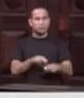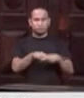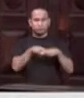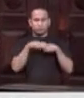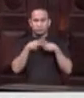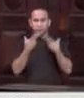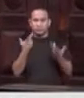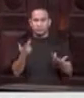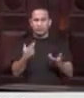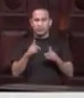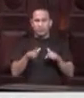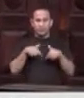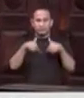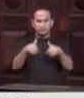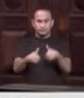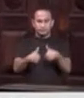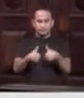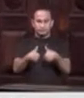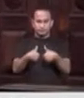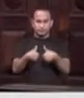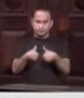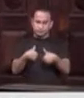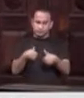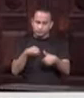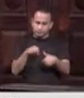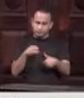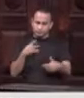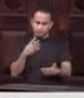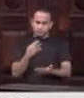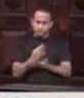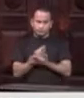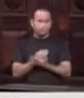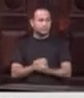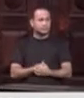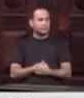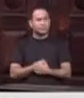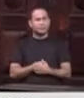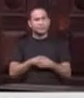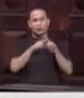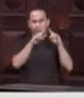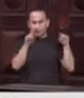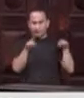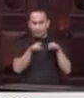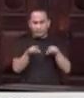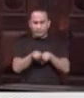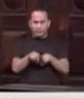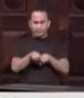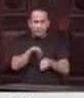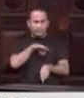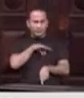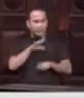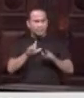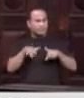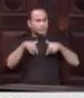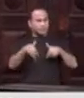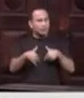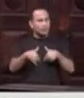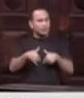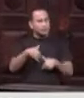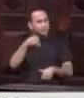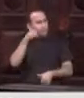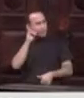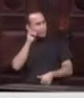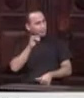para uma ação preventiva. Além da placa, os policiais fazendo uma ação preventiva.